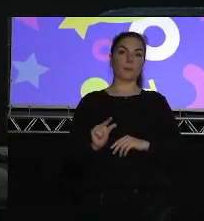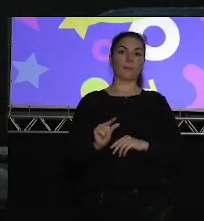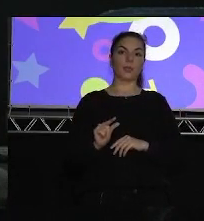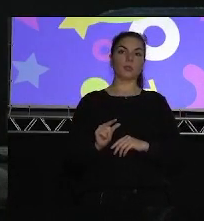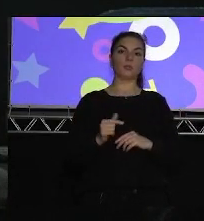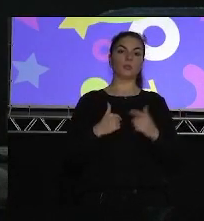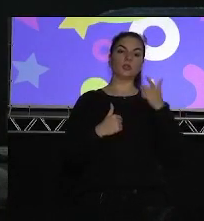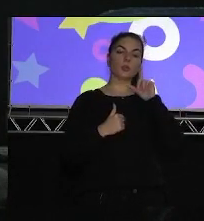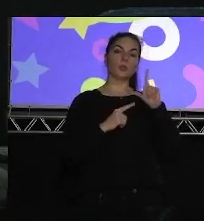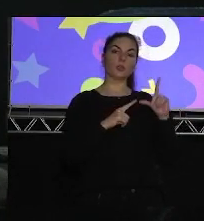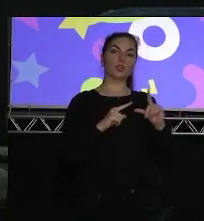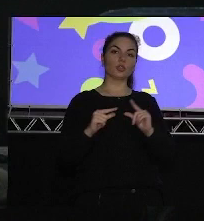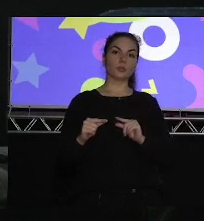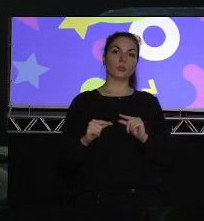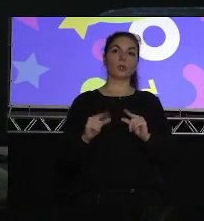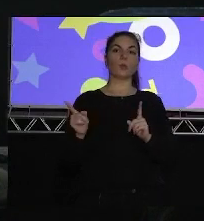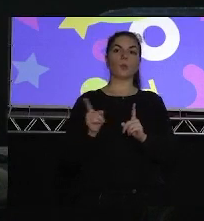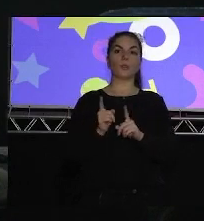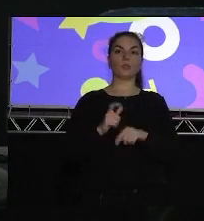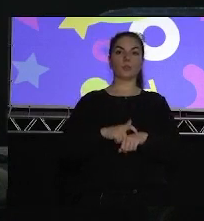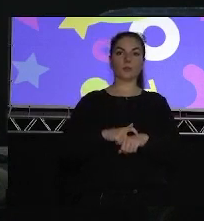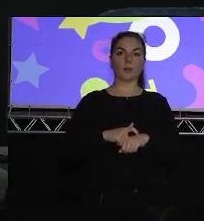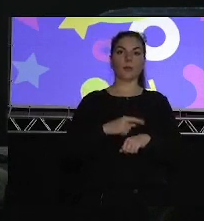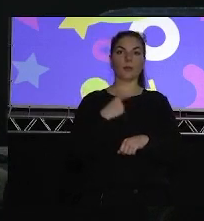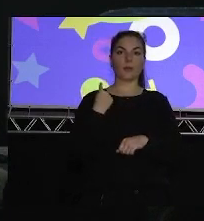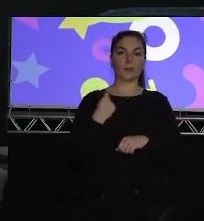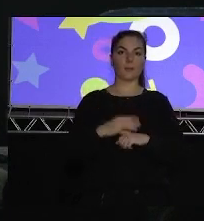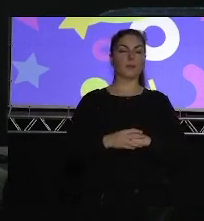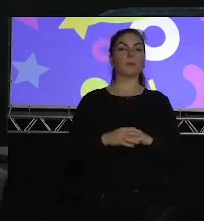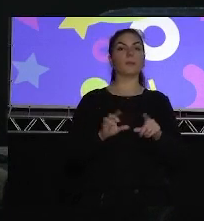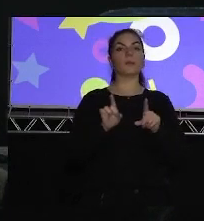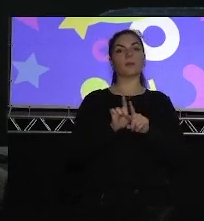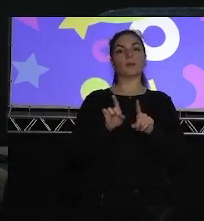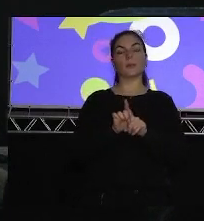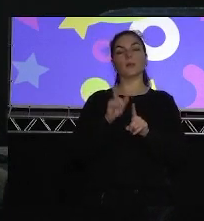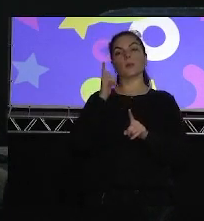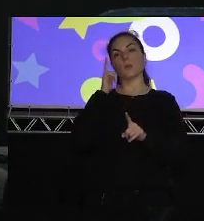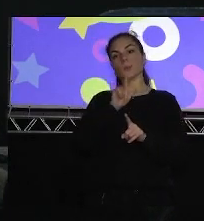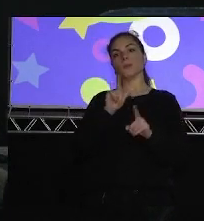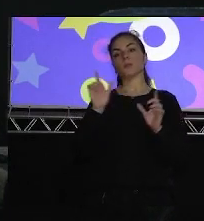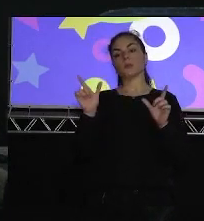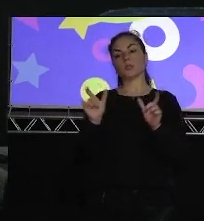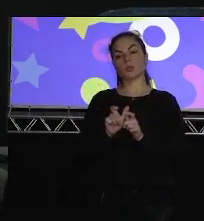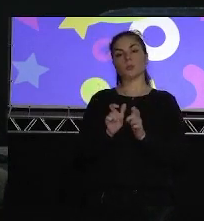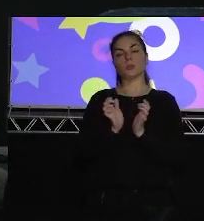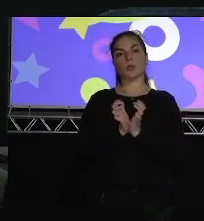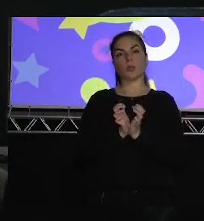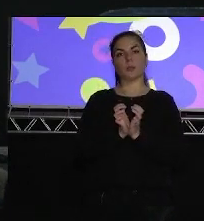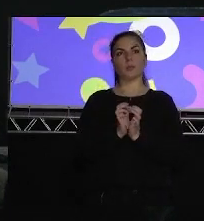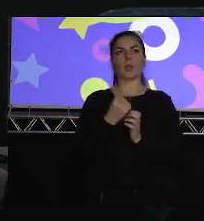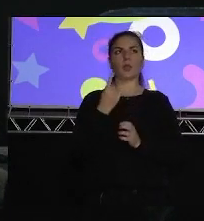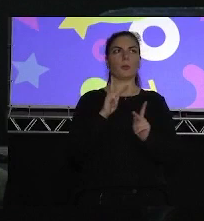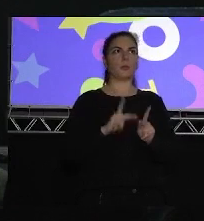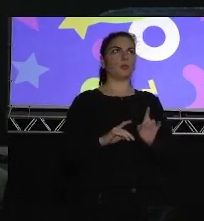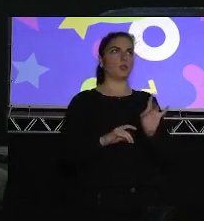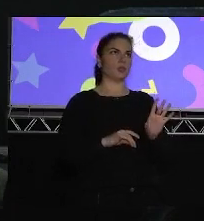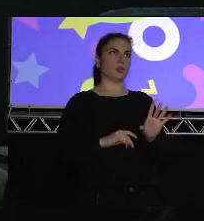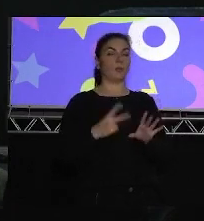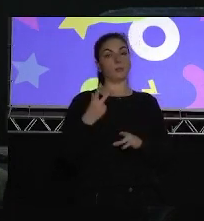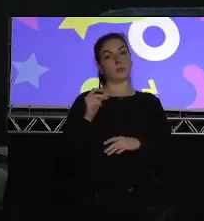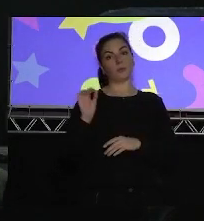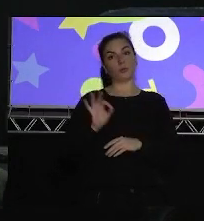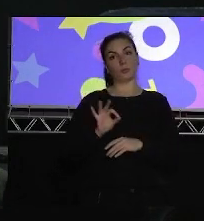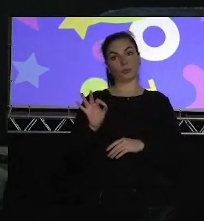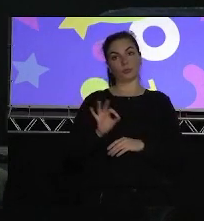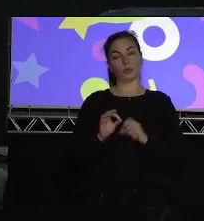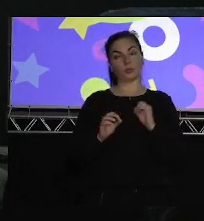reduziu 90% o lead time. Tá? E a gente reduziu 20% o tamanho da equipe. Ah, era uma pessoa só, mas 20%. Faz a conta.